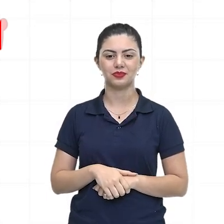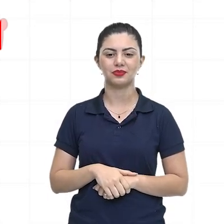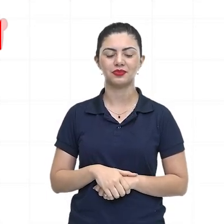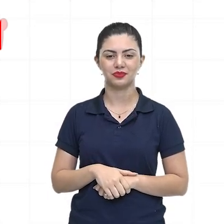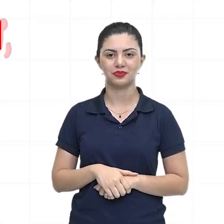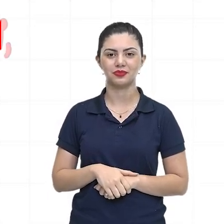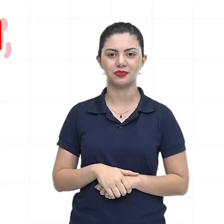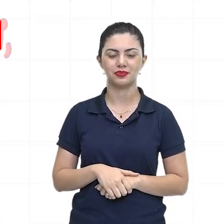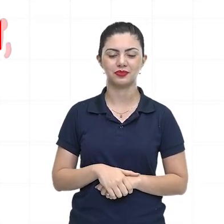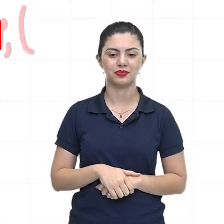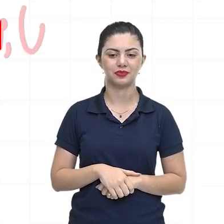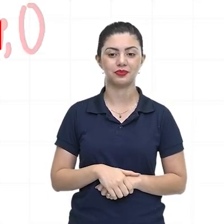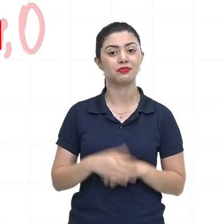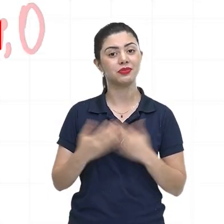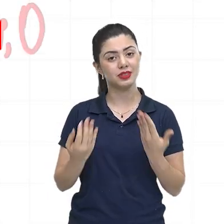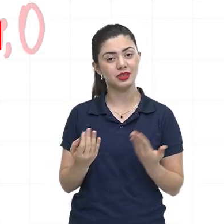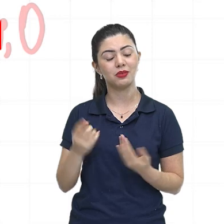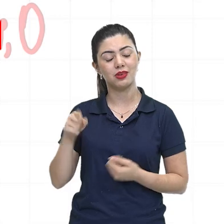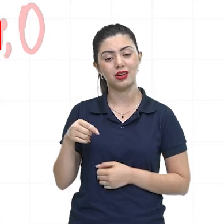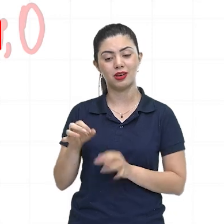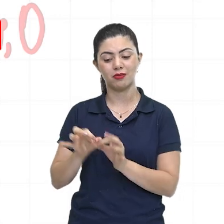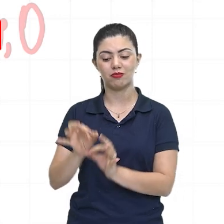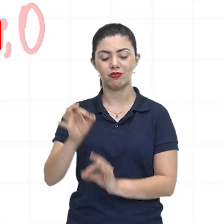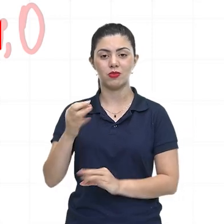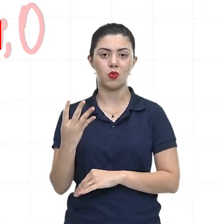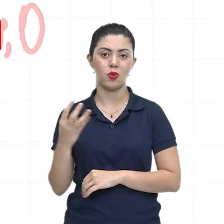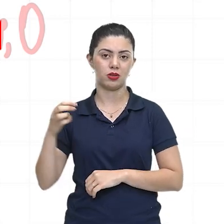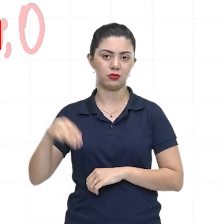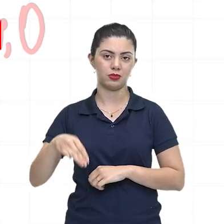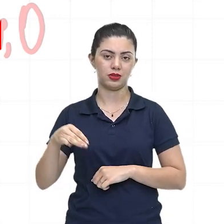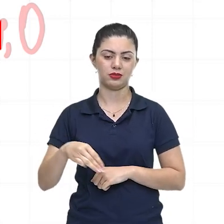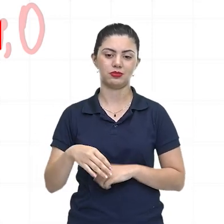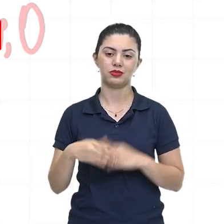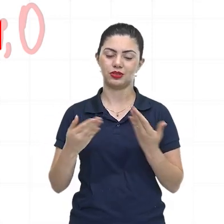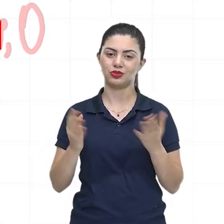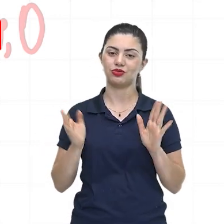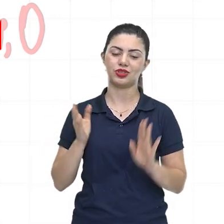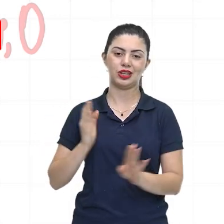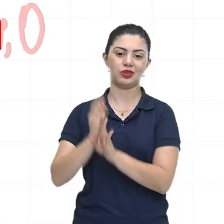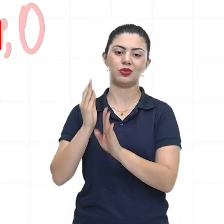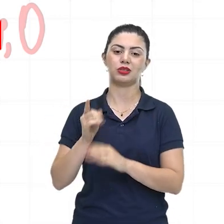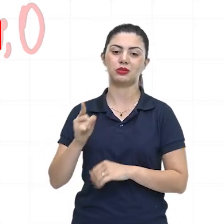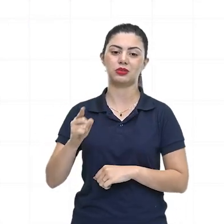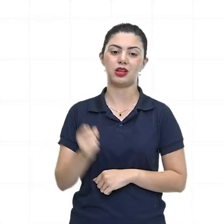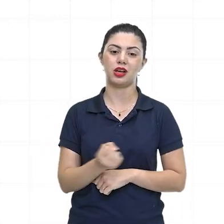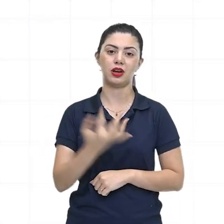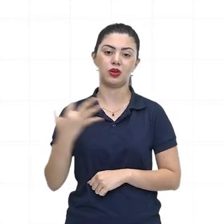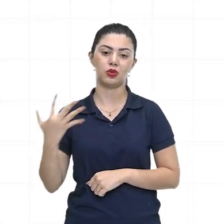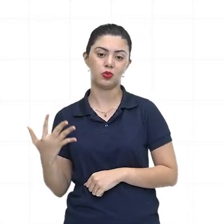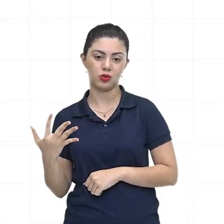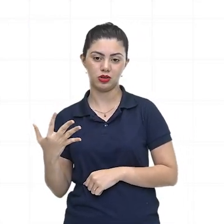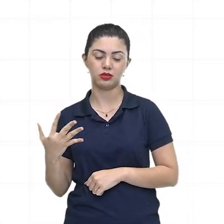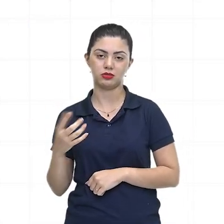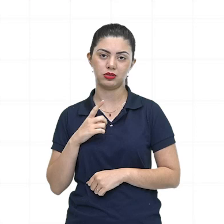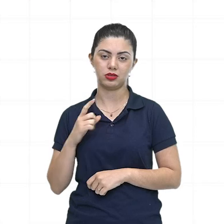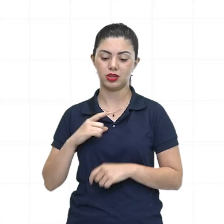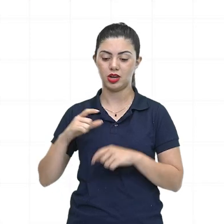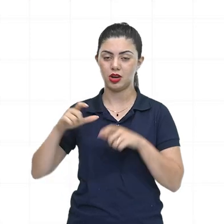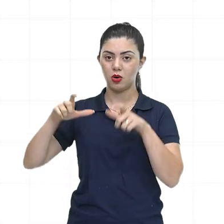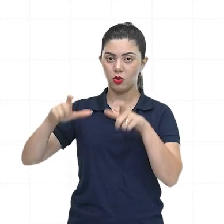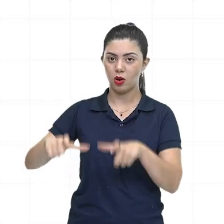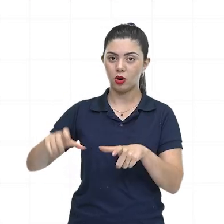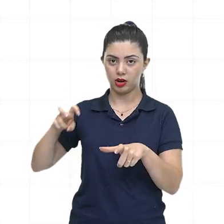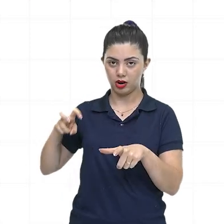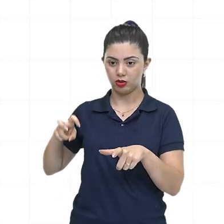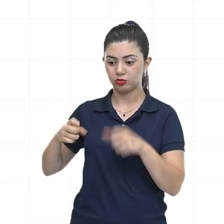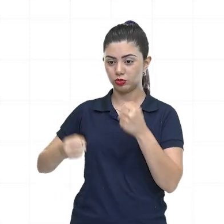grande, né? 4 metros. Então aqui a gente já tem as dimensões da garagem, certo? A dimensão